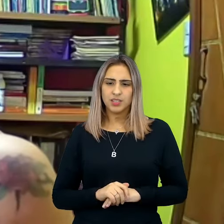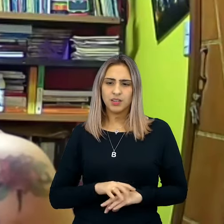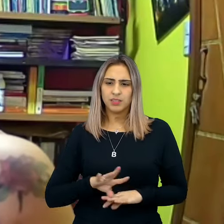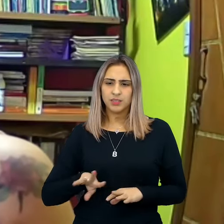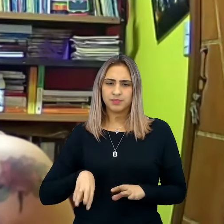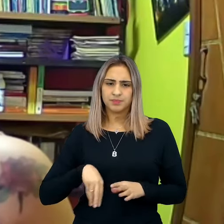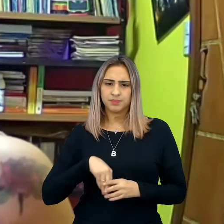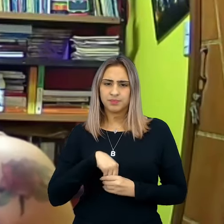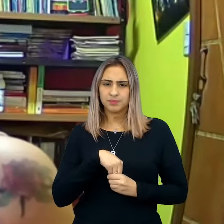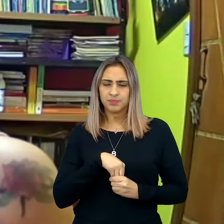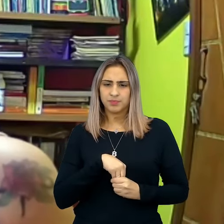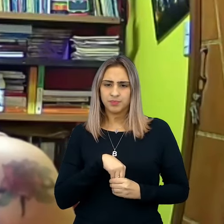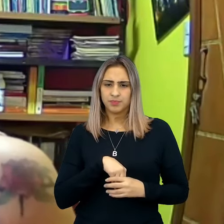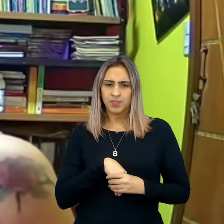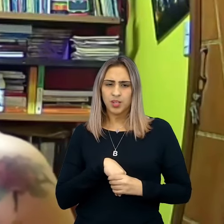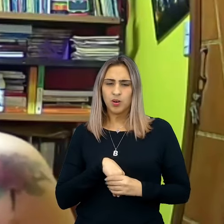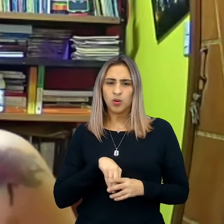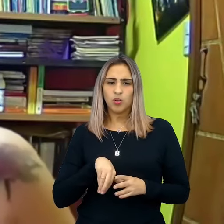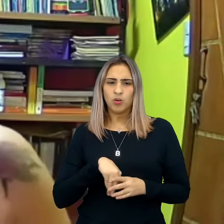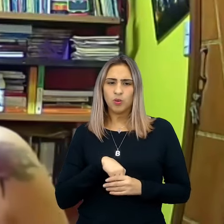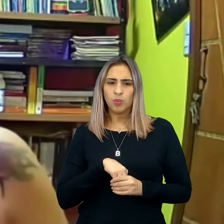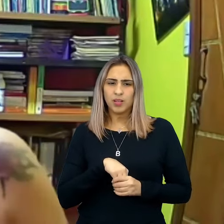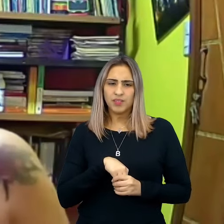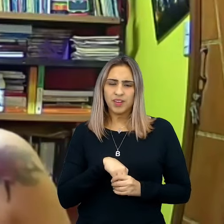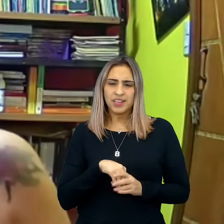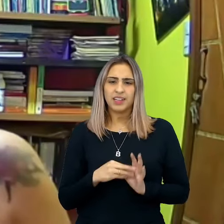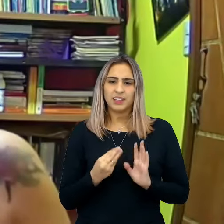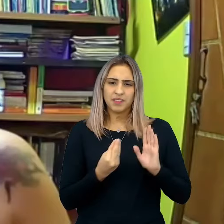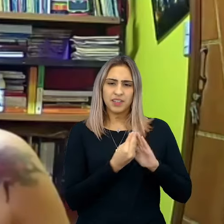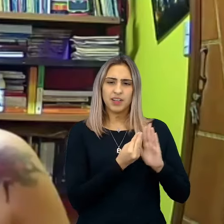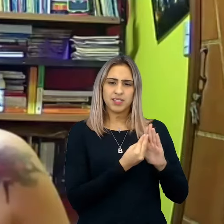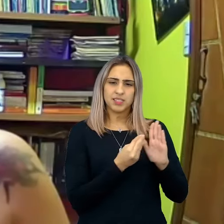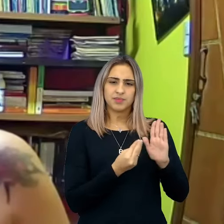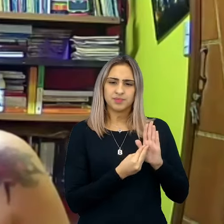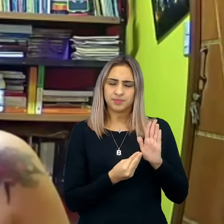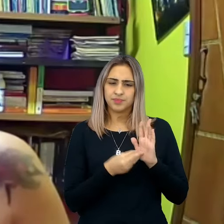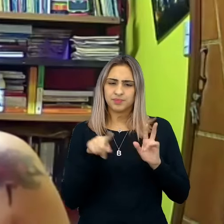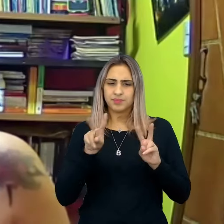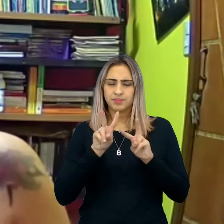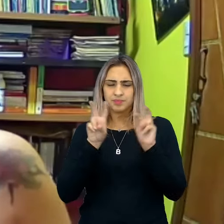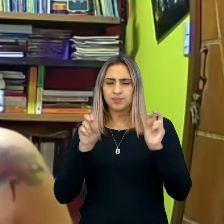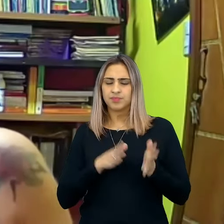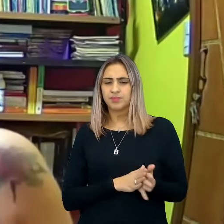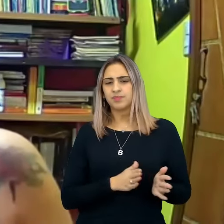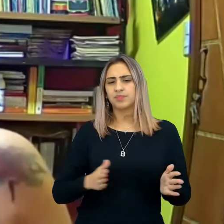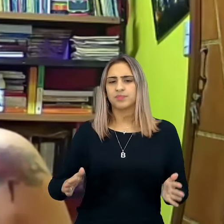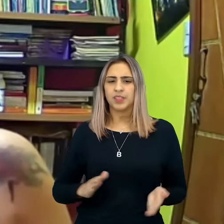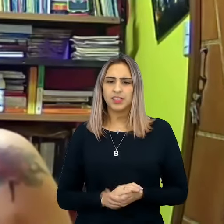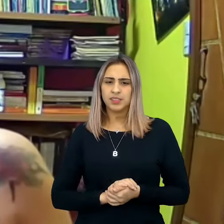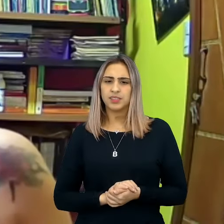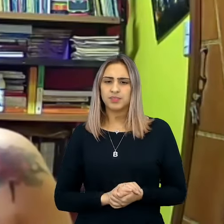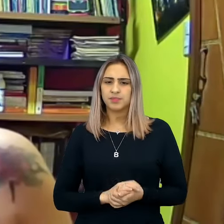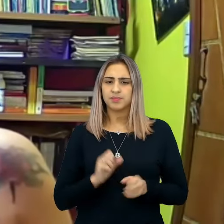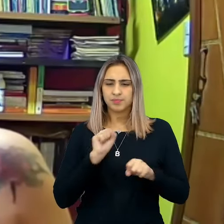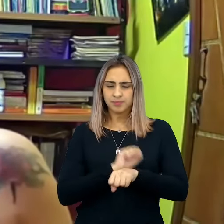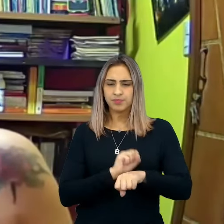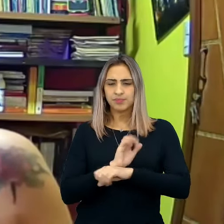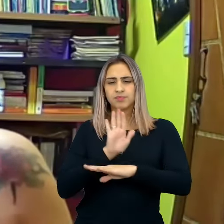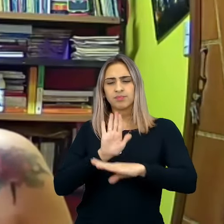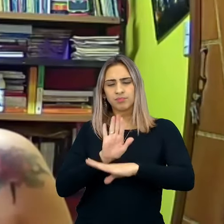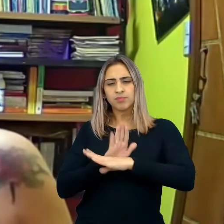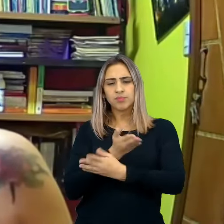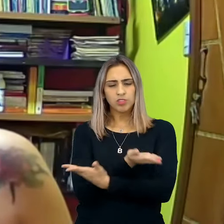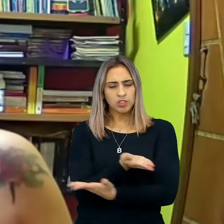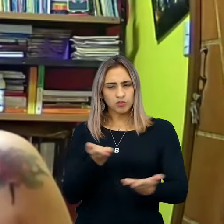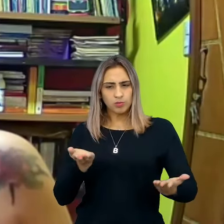a gente conhecer sobre os tipos de avaliação para a gente ter como um ponto de partida ali, tá bom? Espero ter contribuído